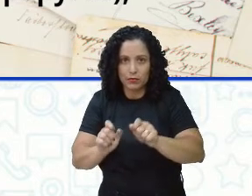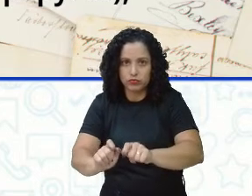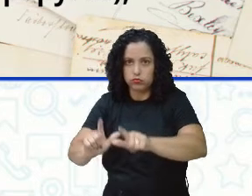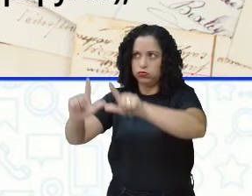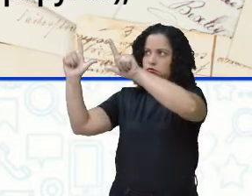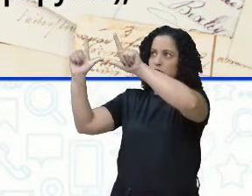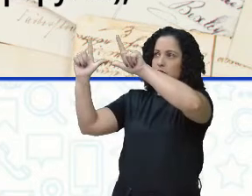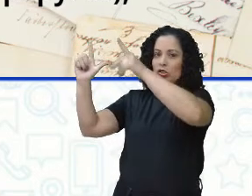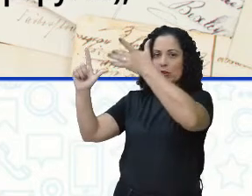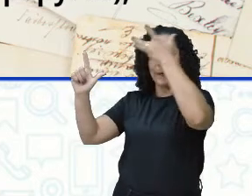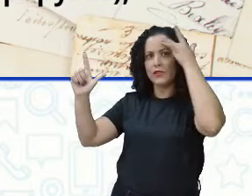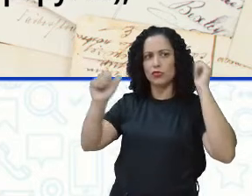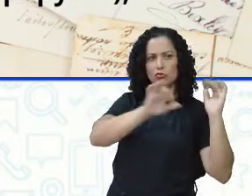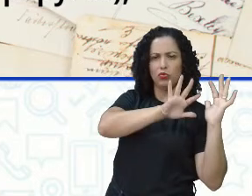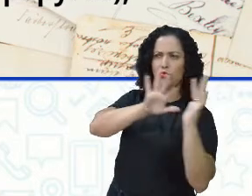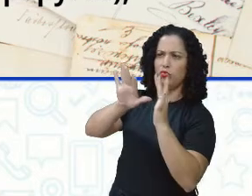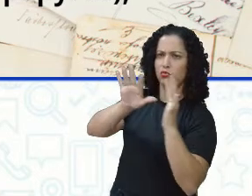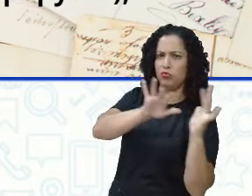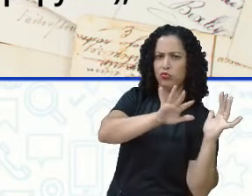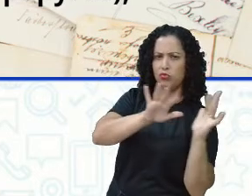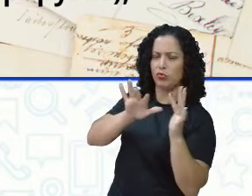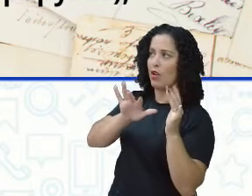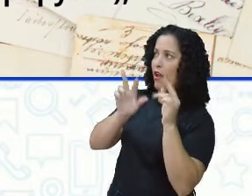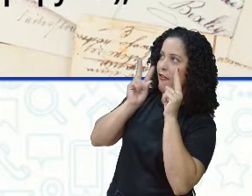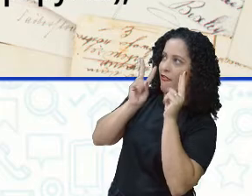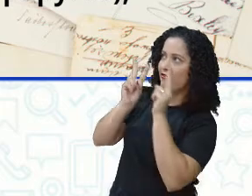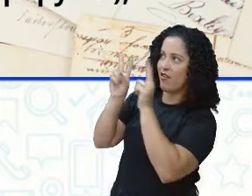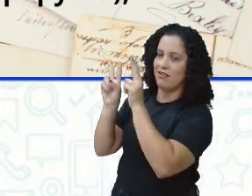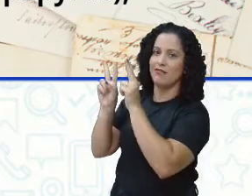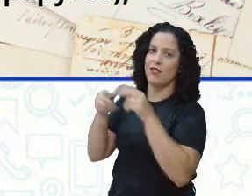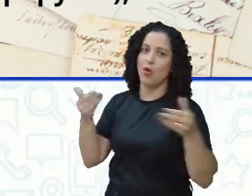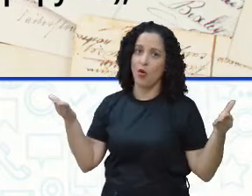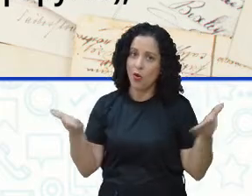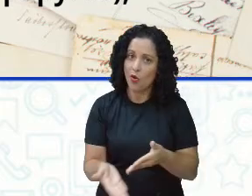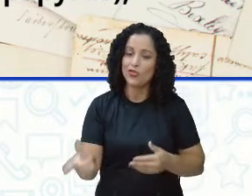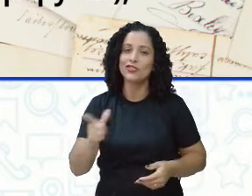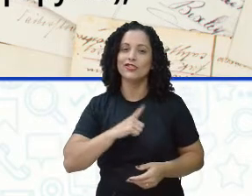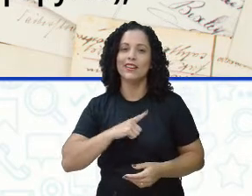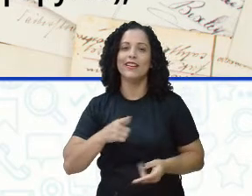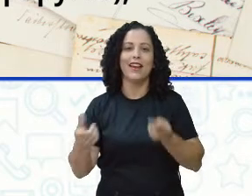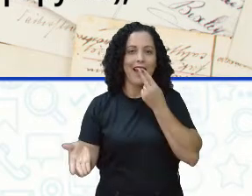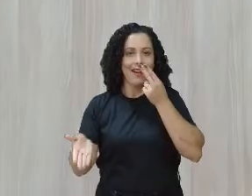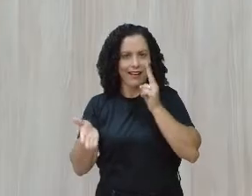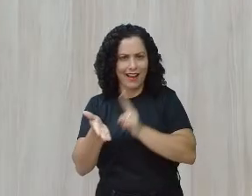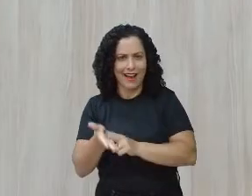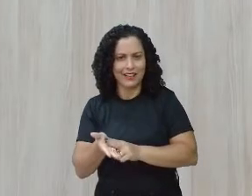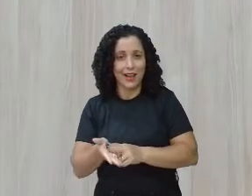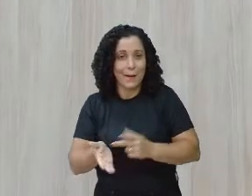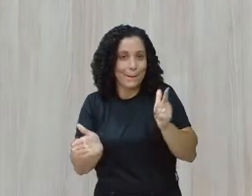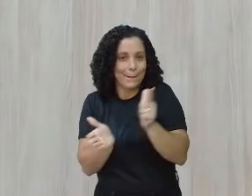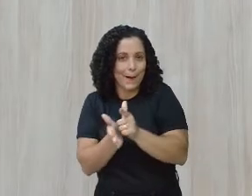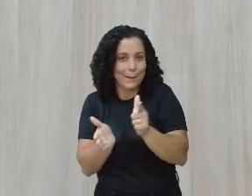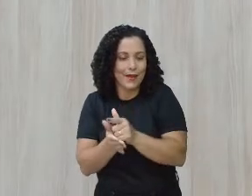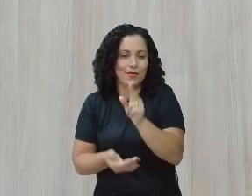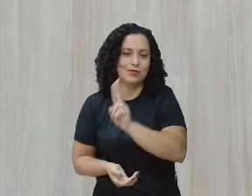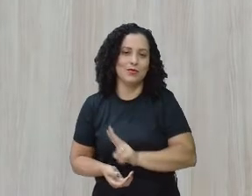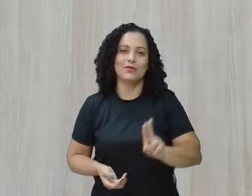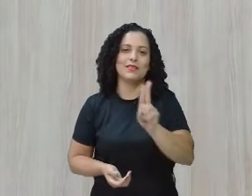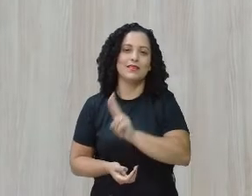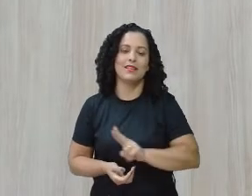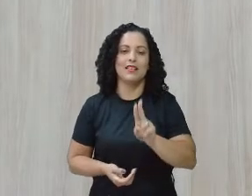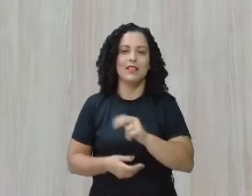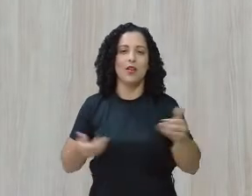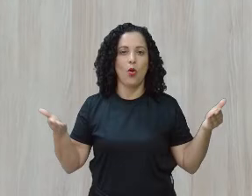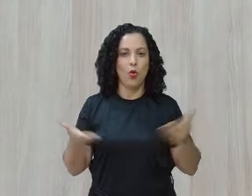ler. Muito diferente do que acontece nos dias de hoje, né? Que a gente tem aí a fabricação de cartas a partir de papel. E hoje em dia,